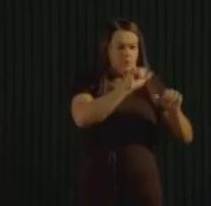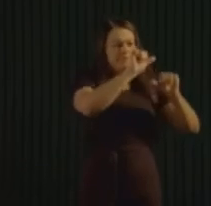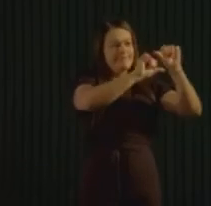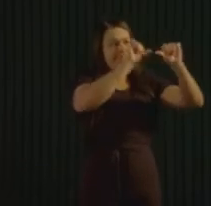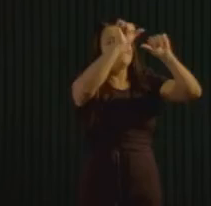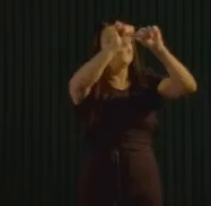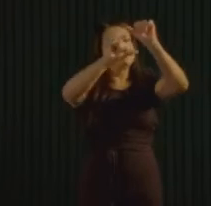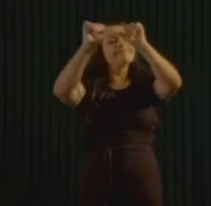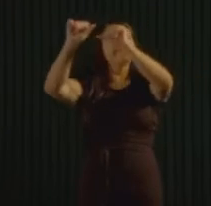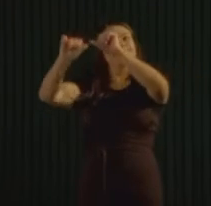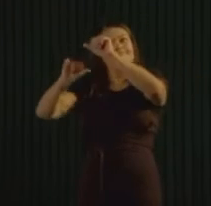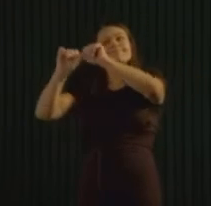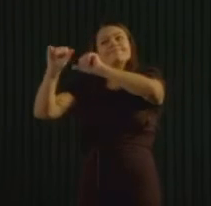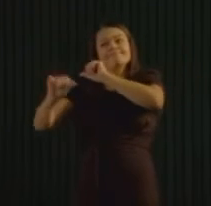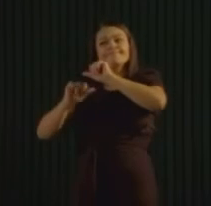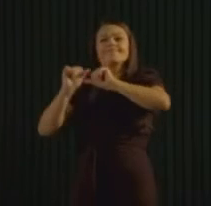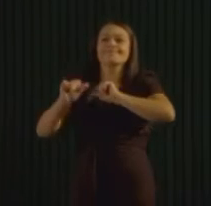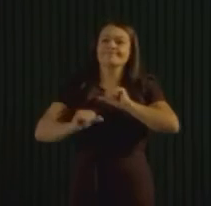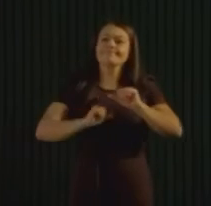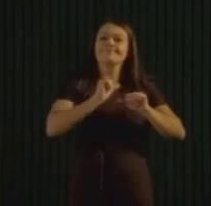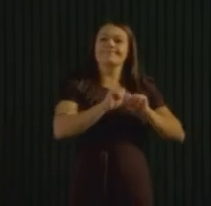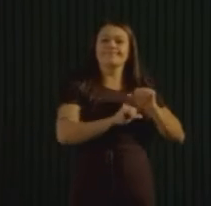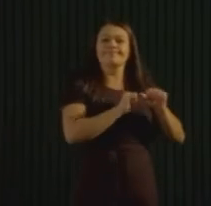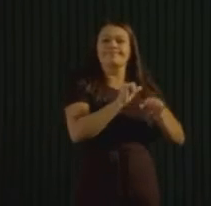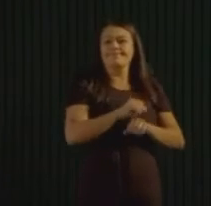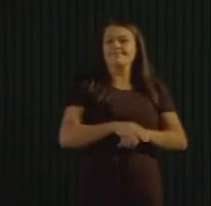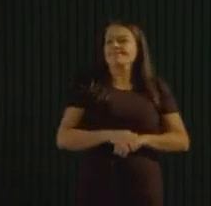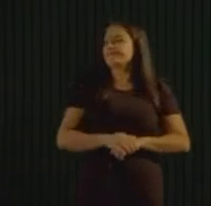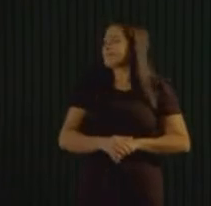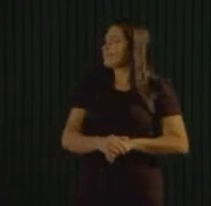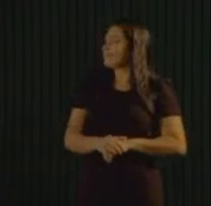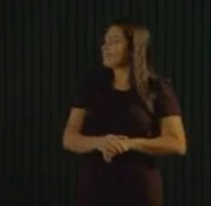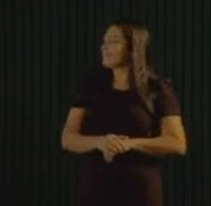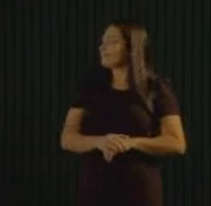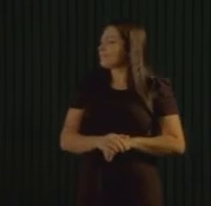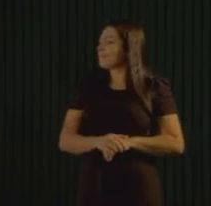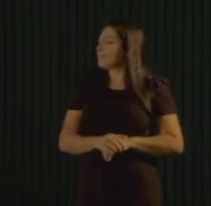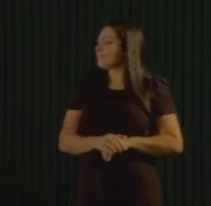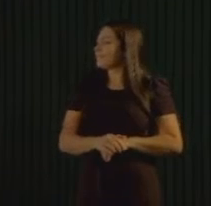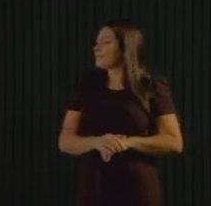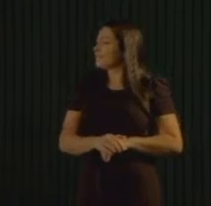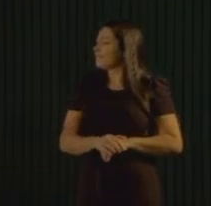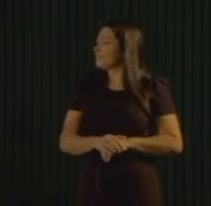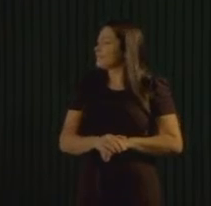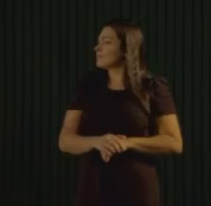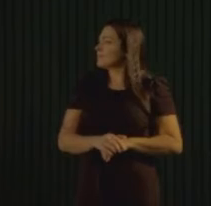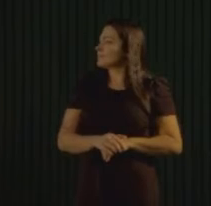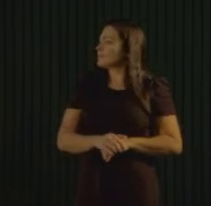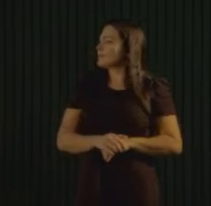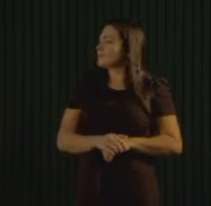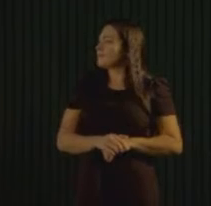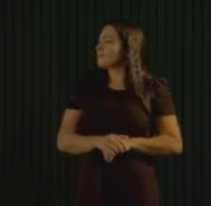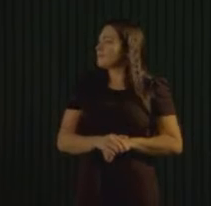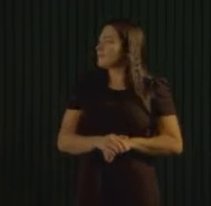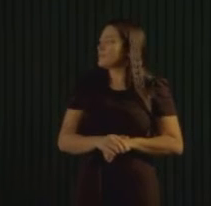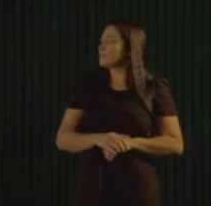e ressignificar o consumo daquele indivíduo que quer optar por ter produtos que